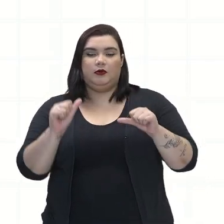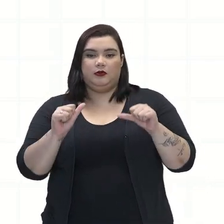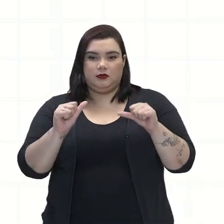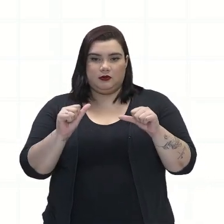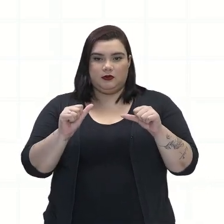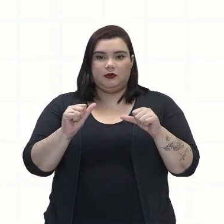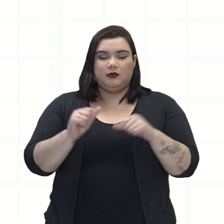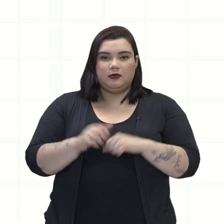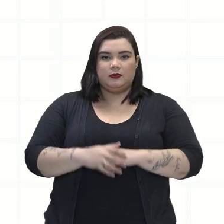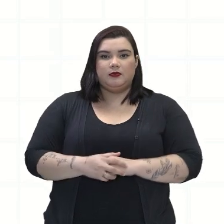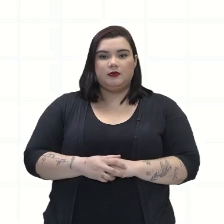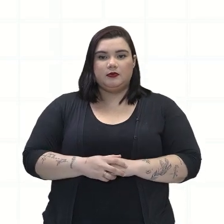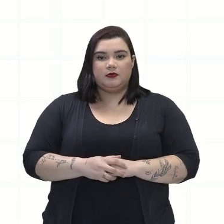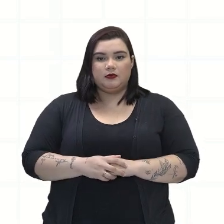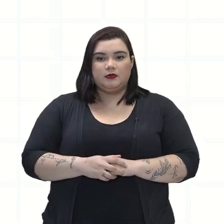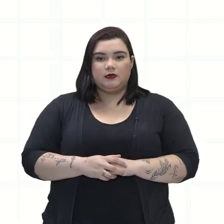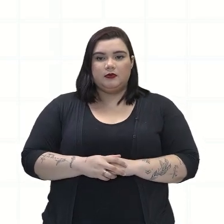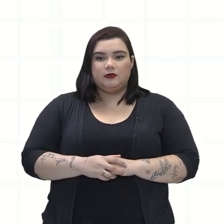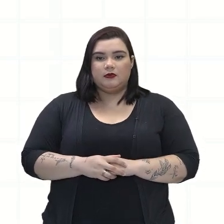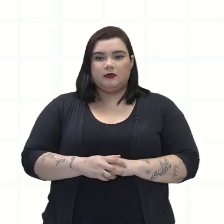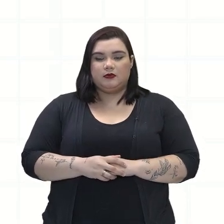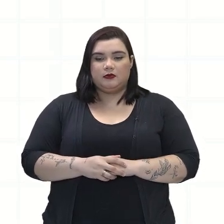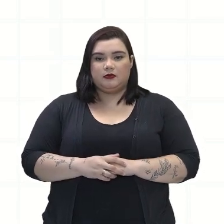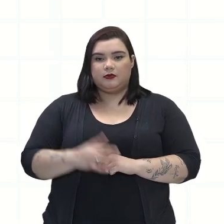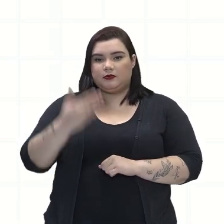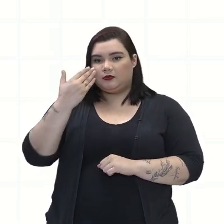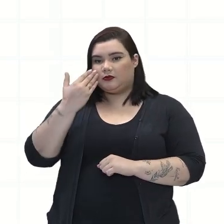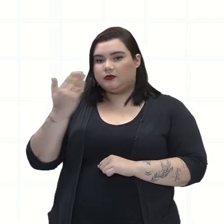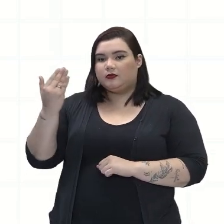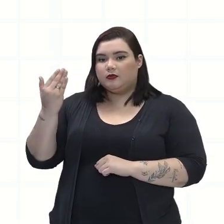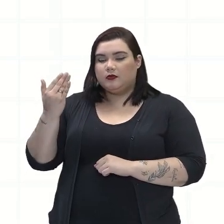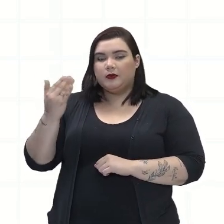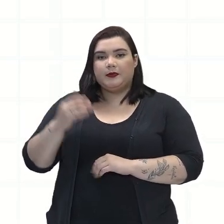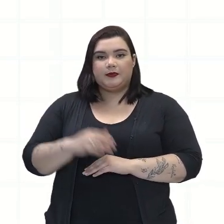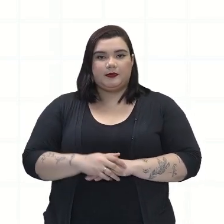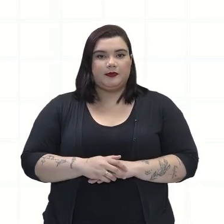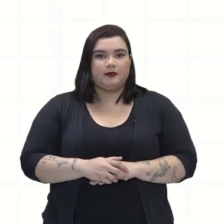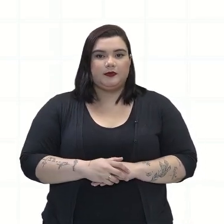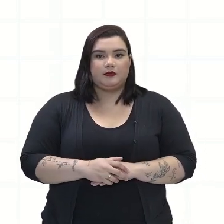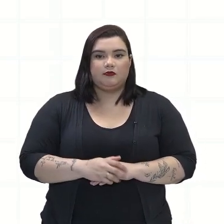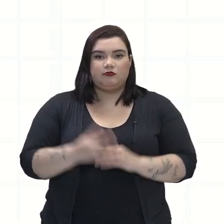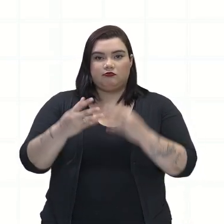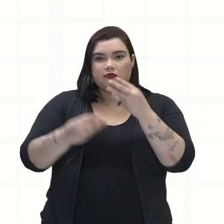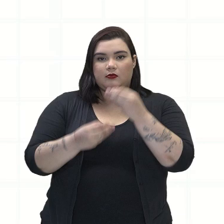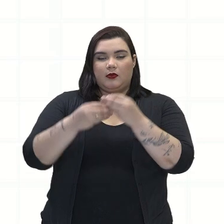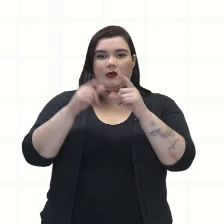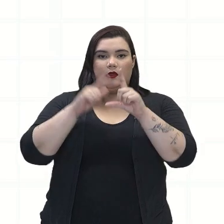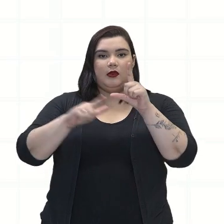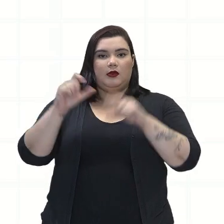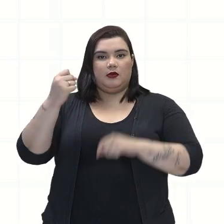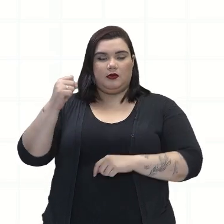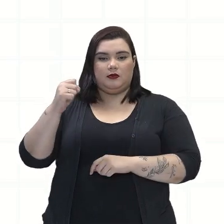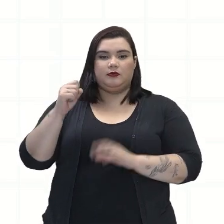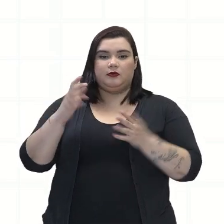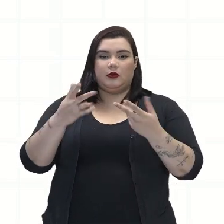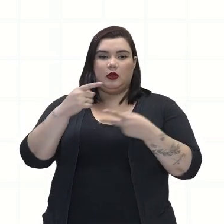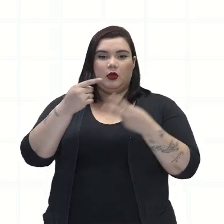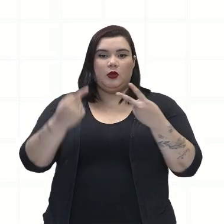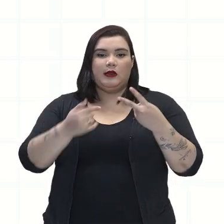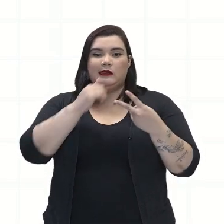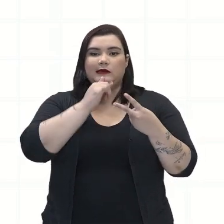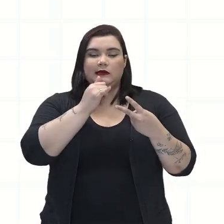Two books. Fiz o acréscimo do S aqui. Então, temos 3 exemplos aí de